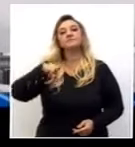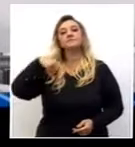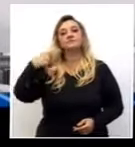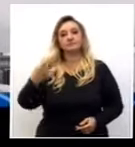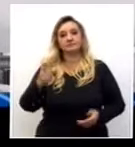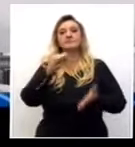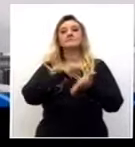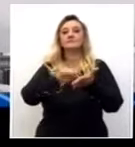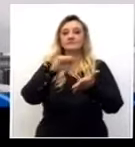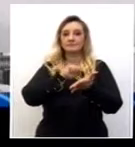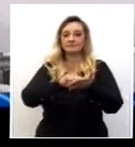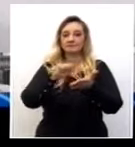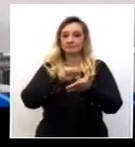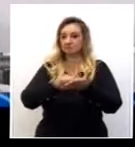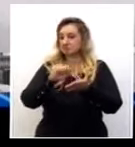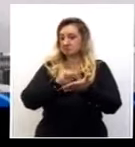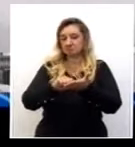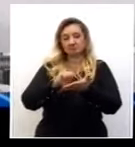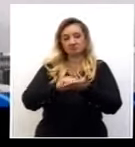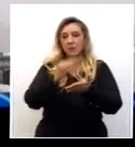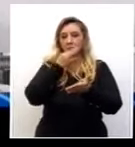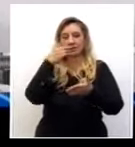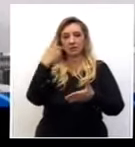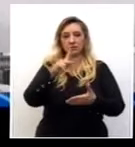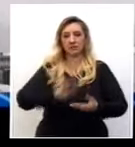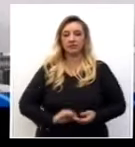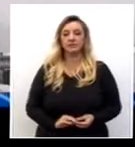vai escrever a mensagem.